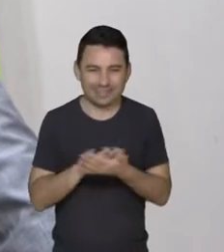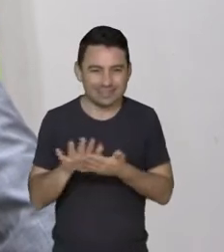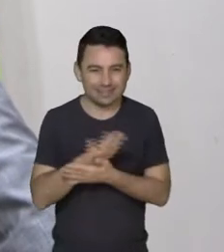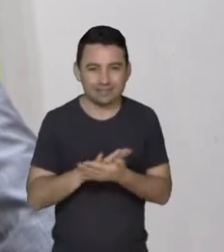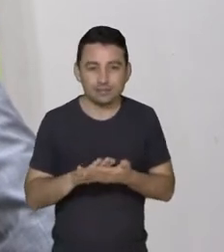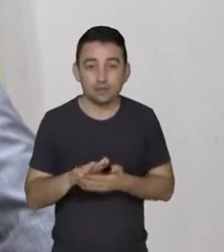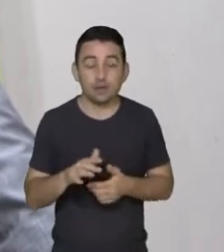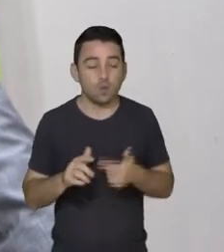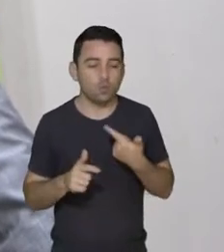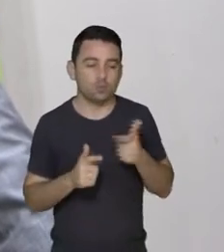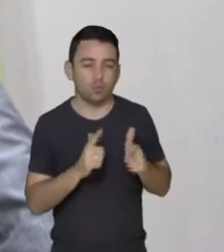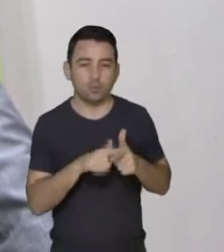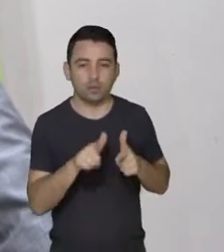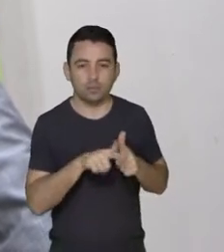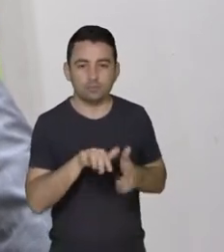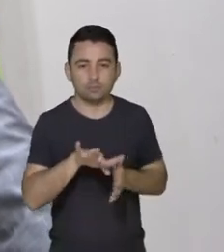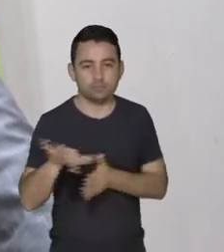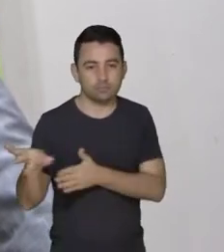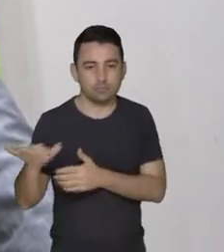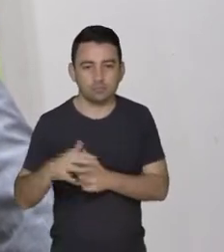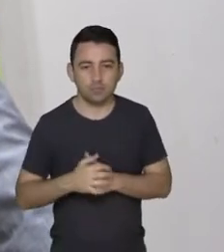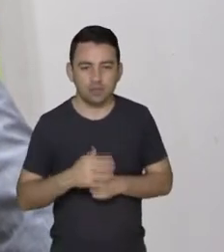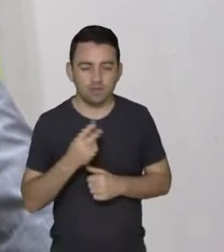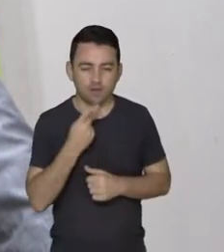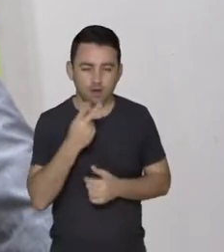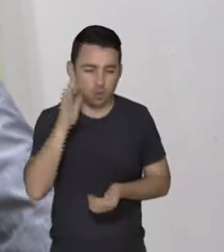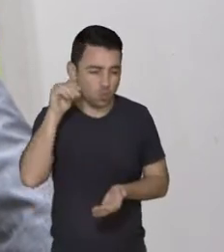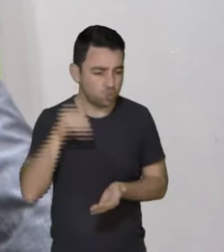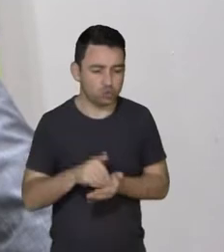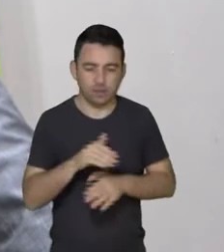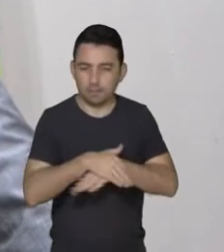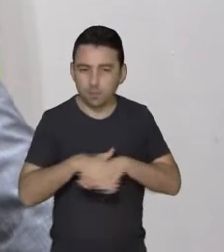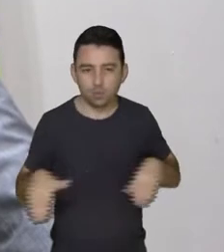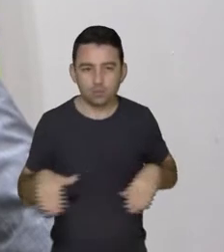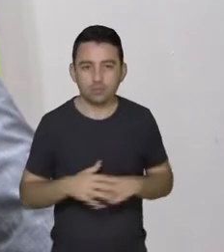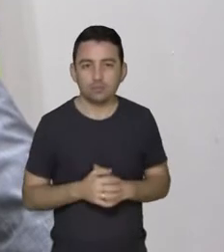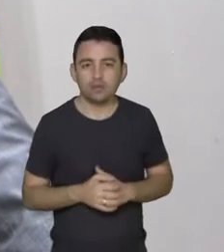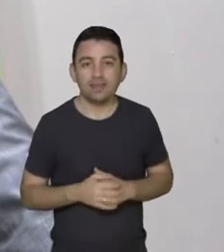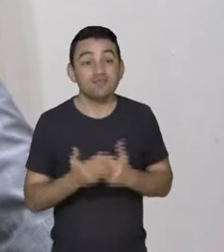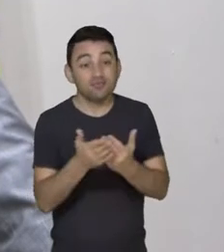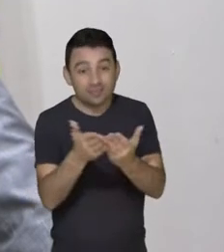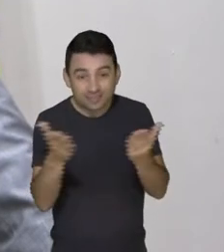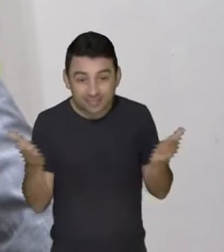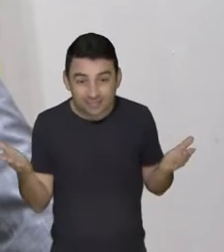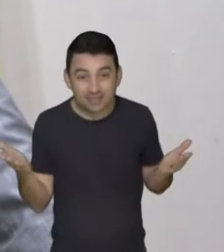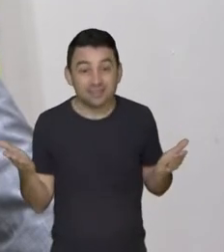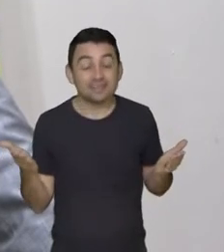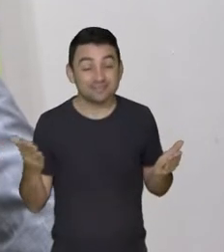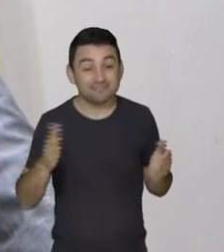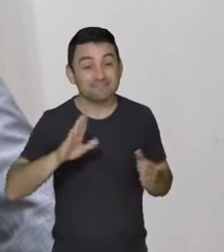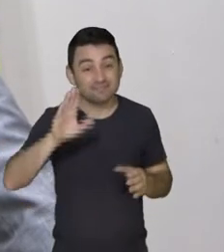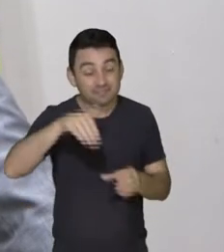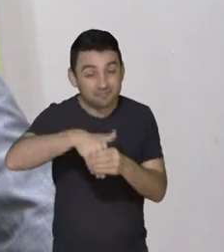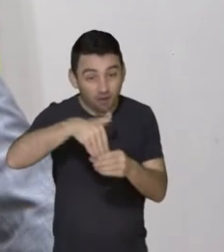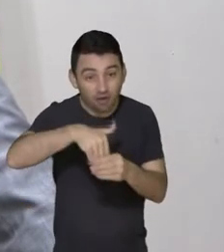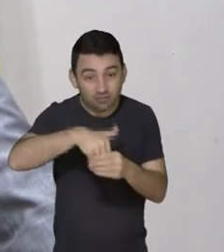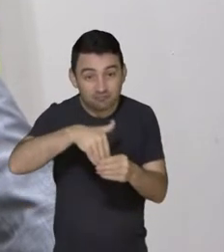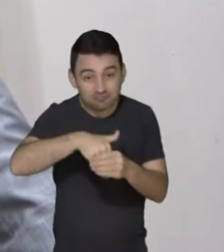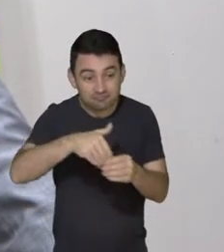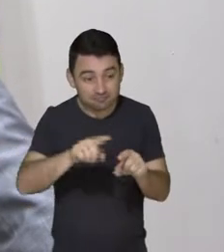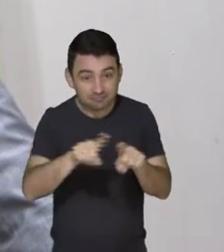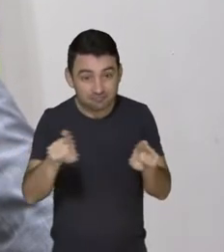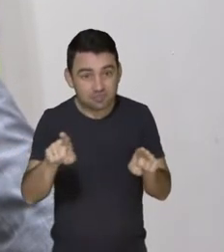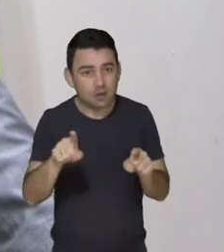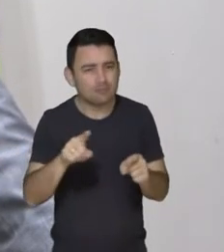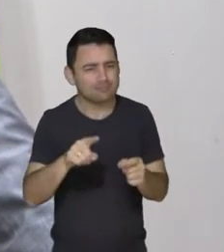agora da última vez que eu me refiro essa pessoa Mas aos eleitores quero dizer que fizeram